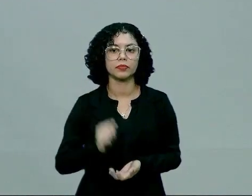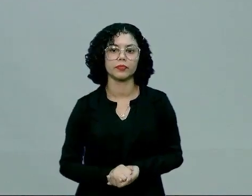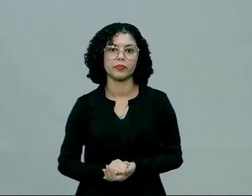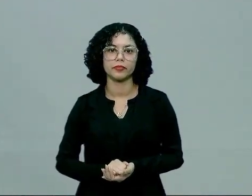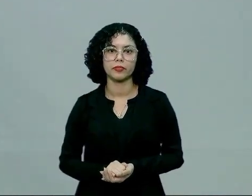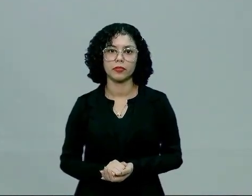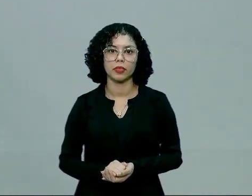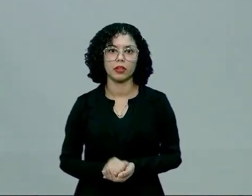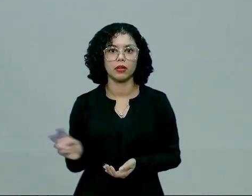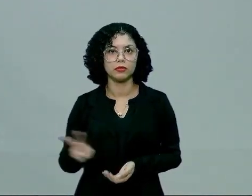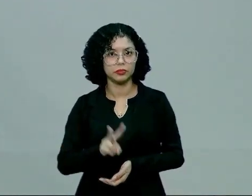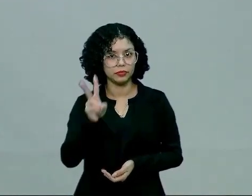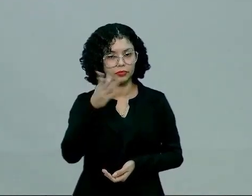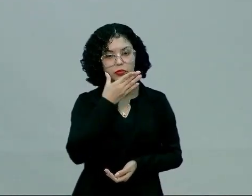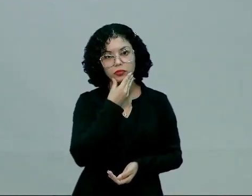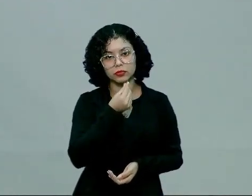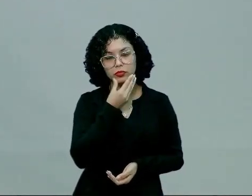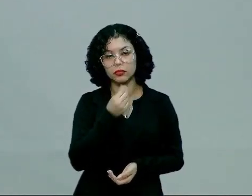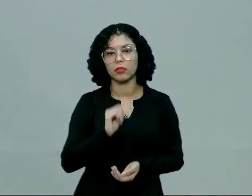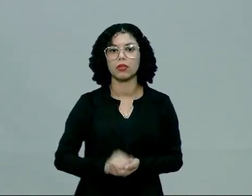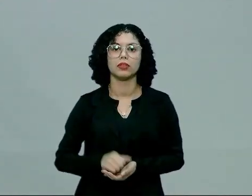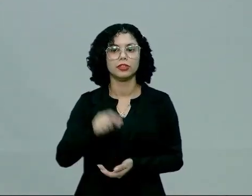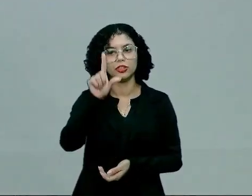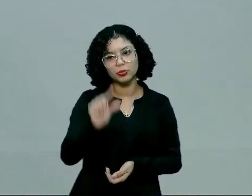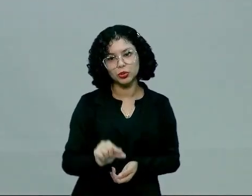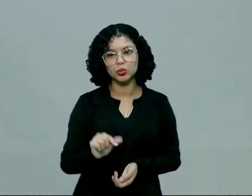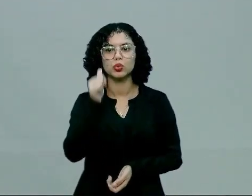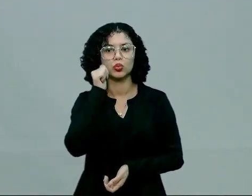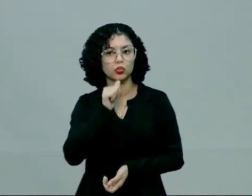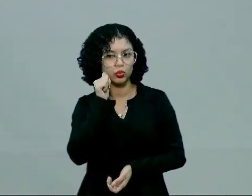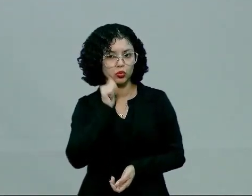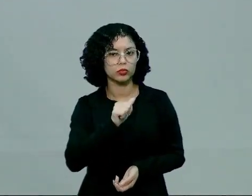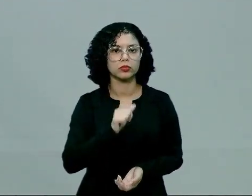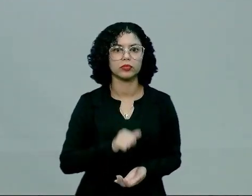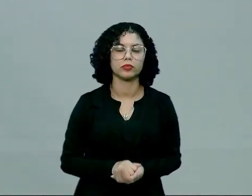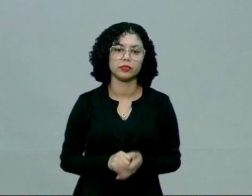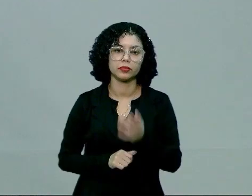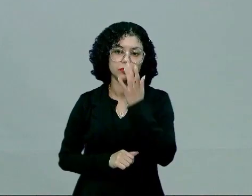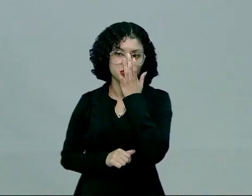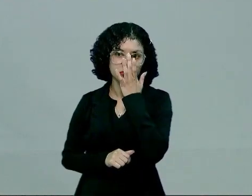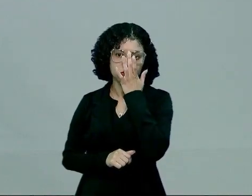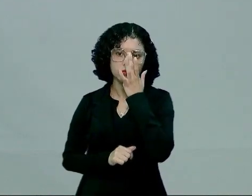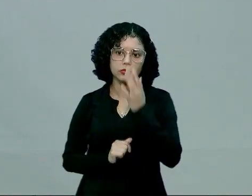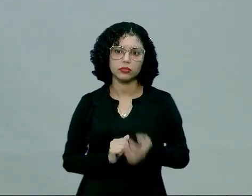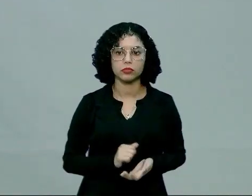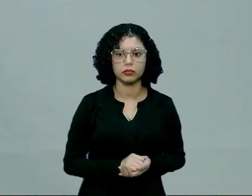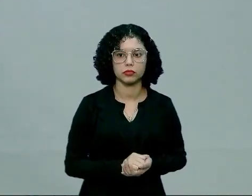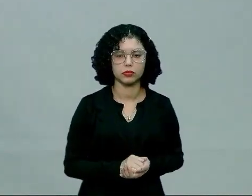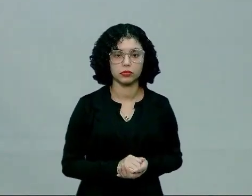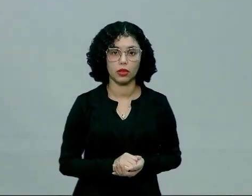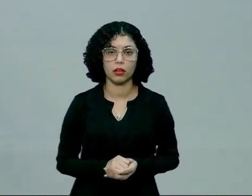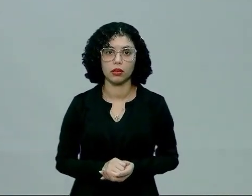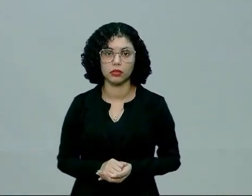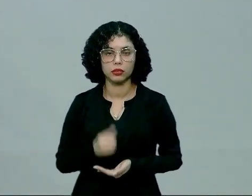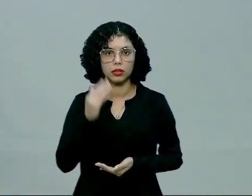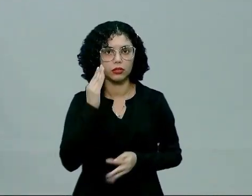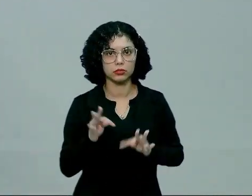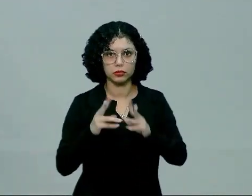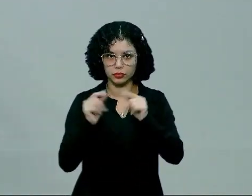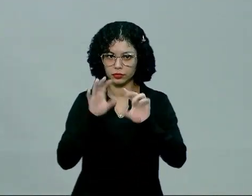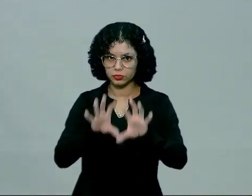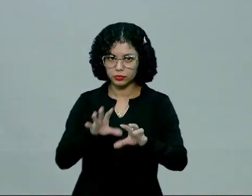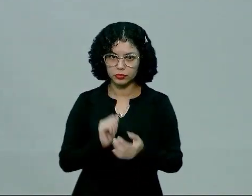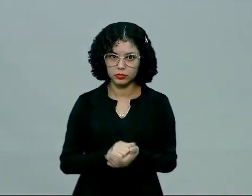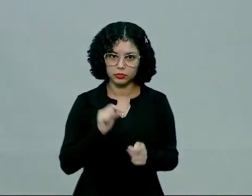e super valoriza o o masculino inferioriza e limita e prejudica o feminino tranquilo compreendido tudo